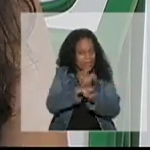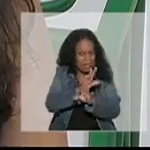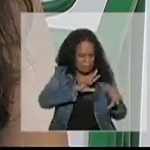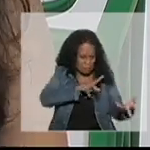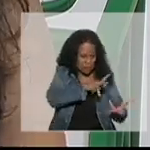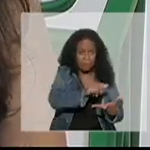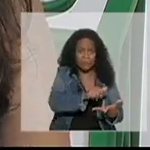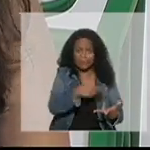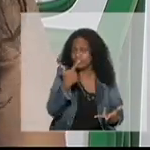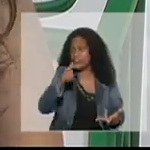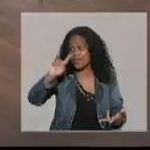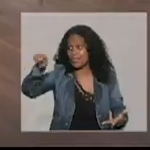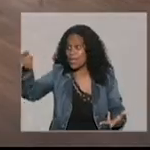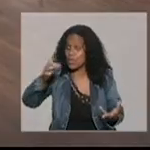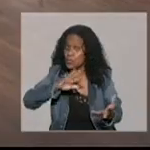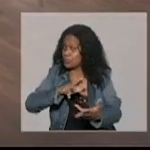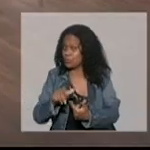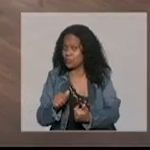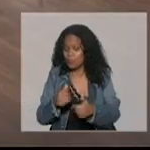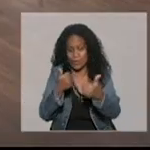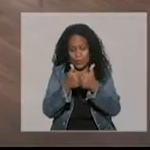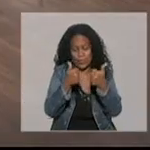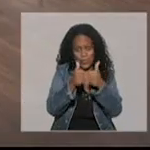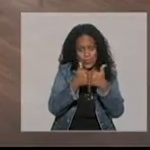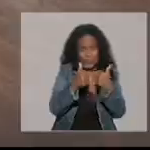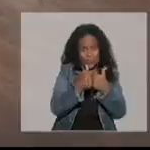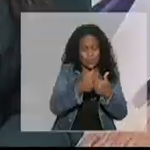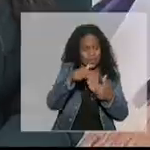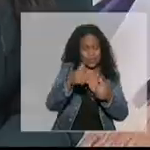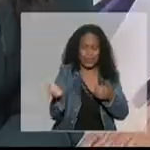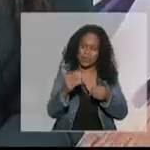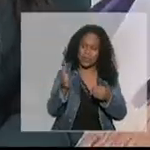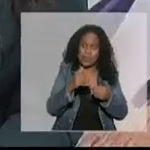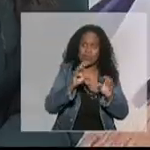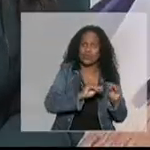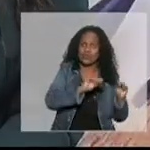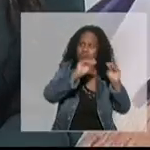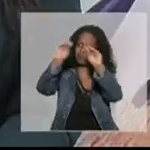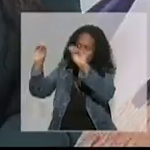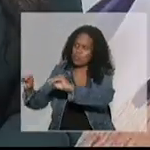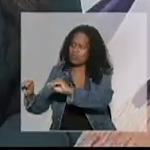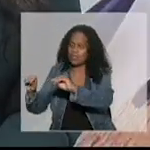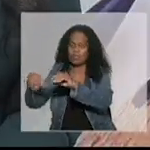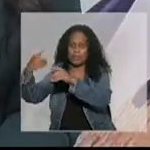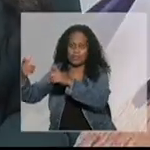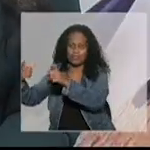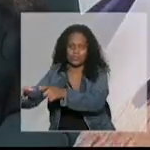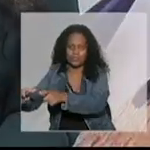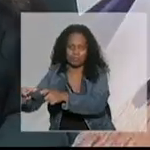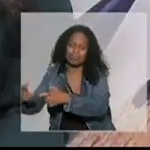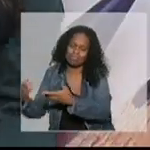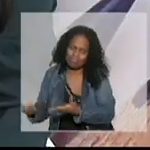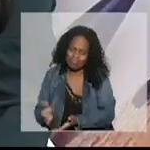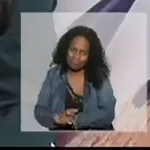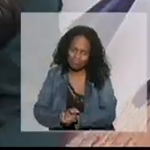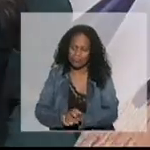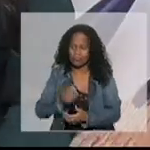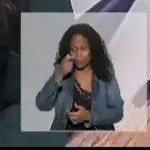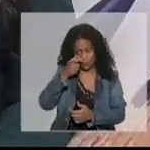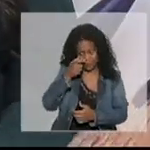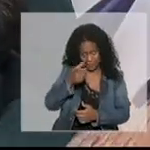gente não tem outro para morar. Exatamente. Então... Ainda não tem aquele ônibus que passa aqui, né, pega todo mundo e leva para outro lugar, com certeza. Eu